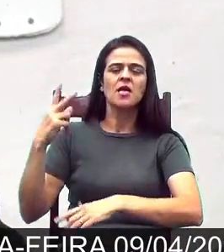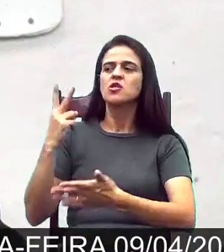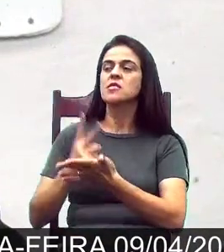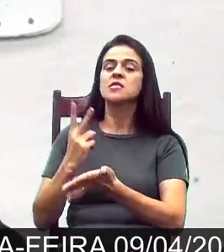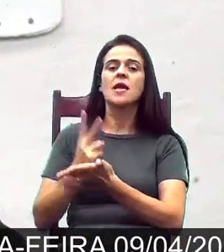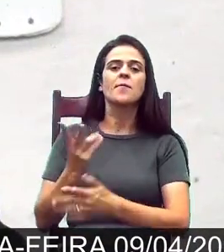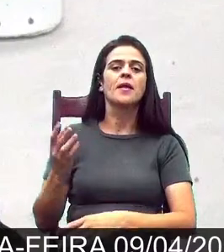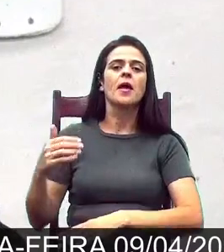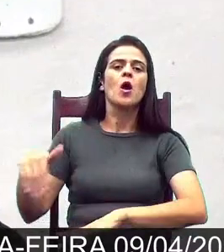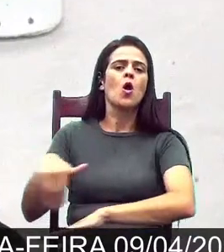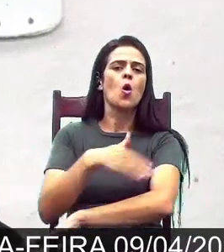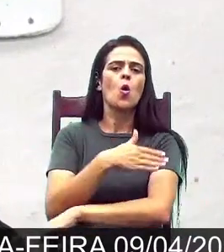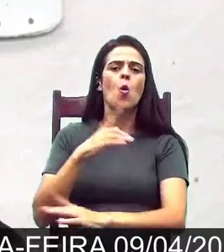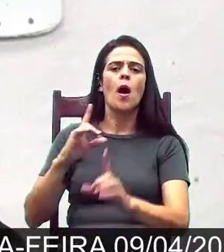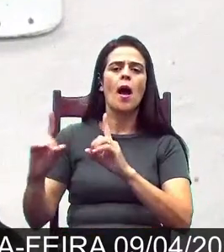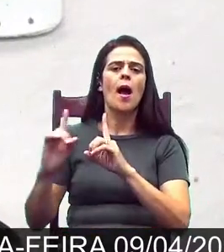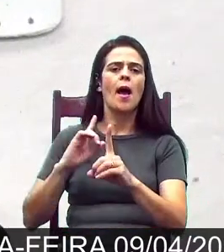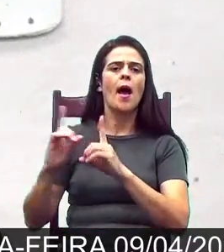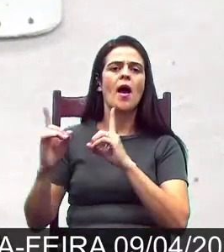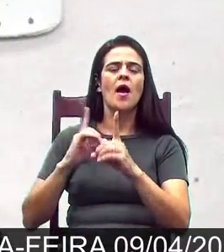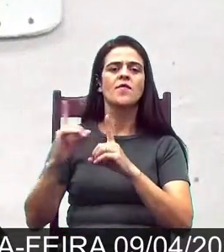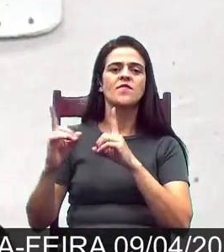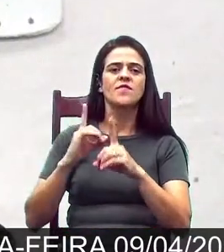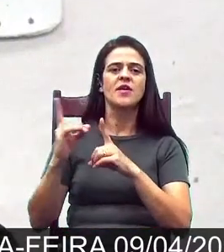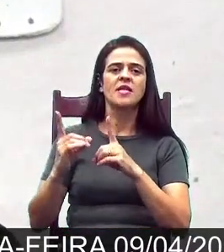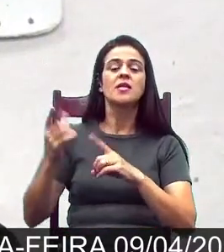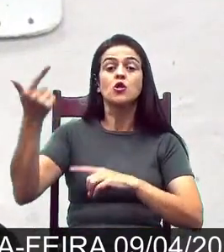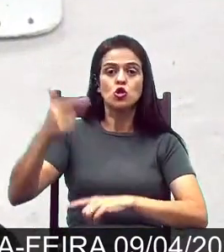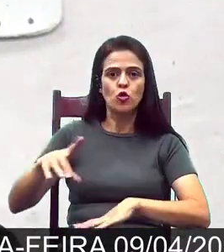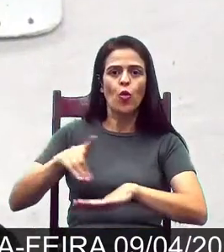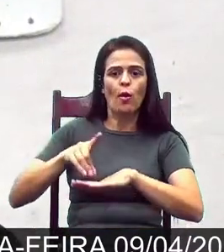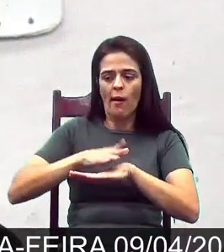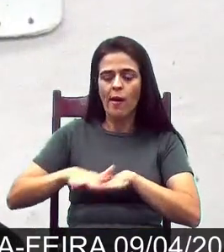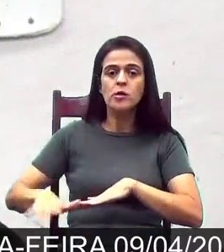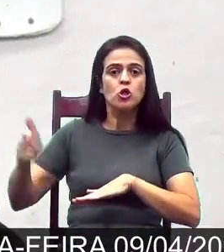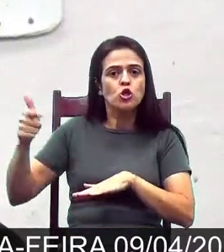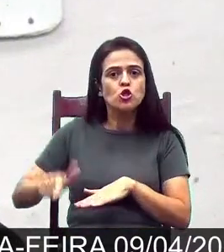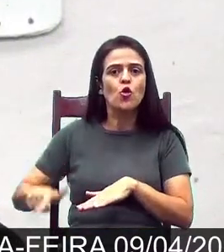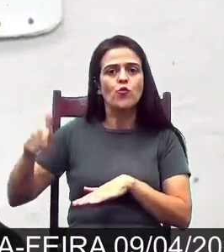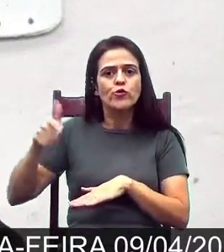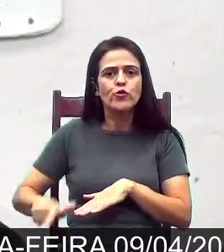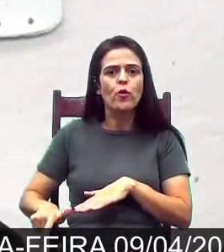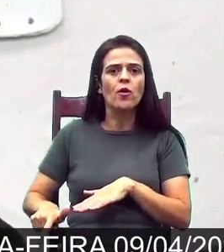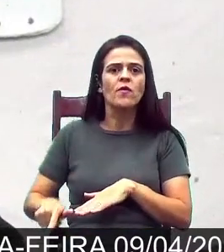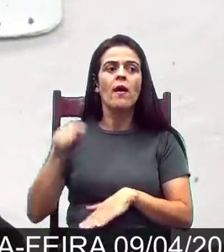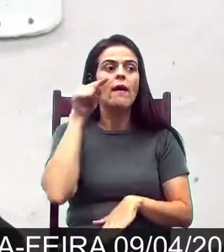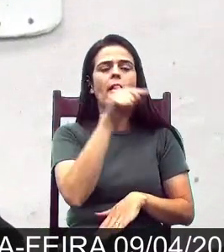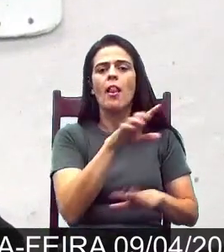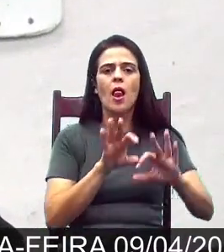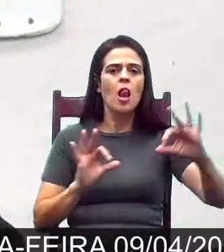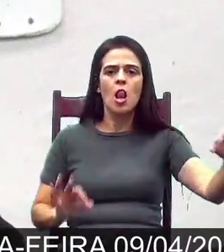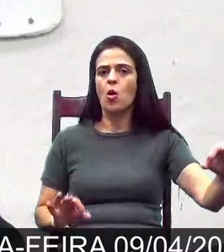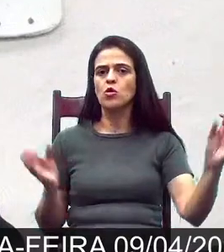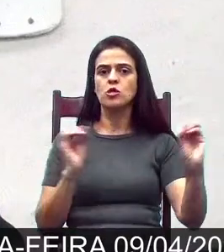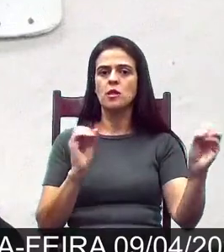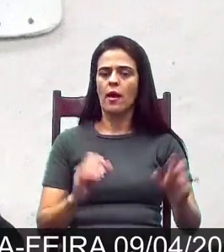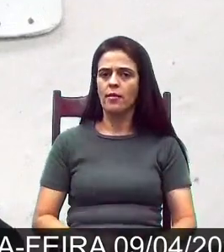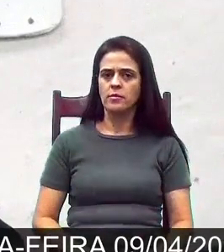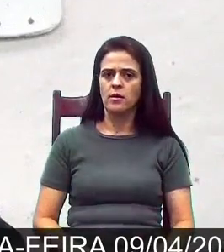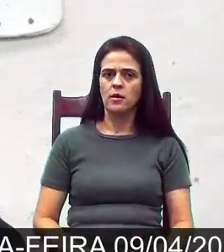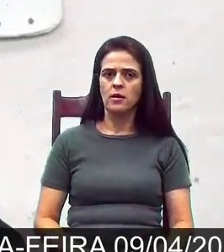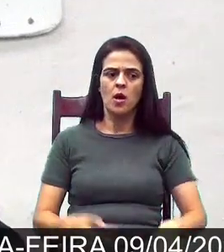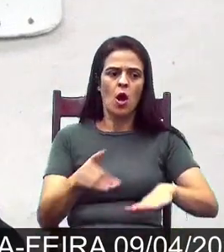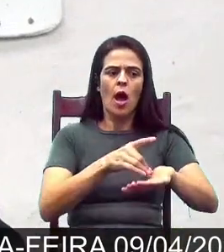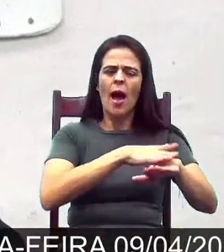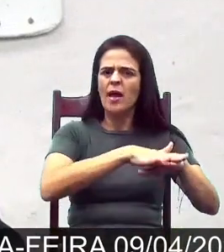em ruas e avenidas que não tem necessidade de se colocar novamente o asfalto, sendo colocada, e lá não